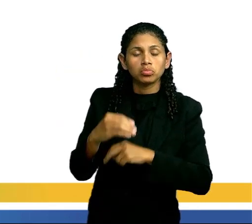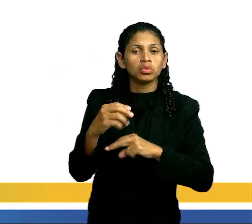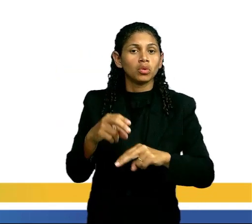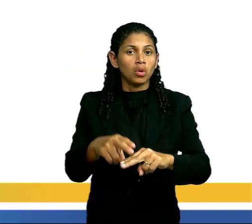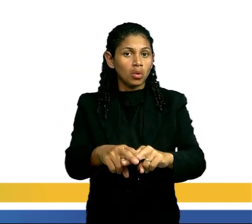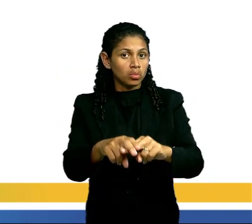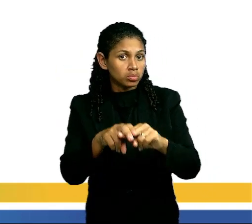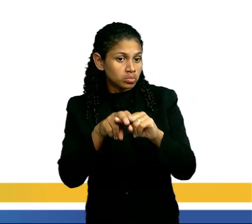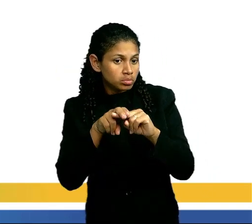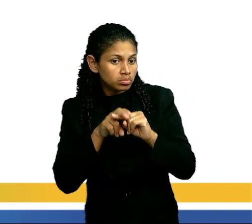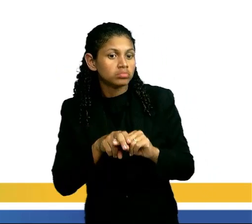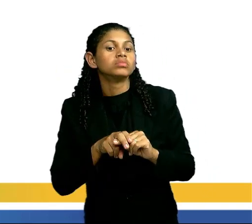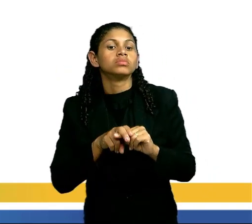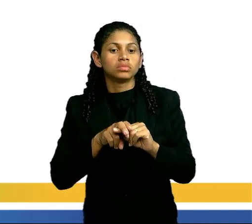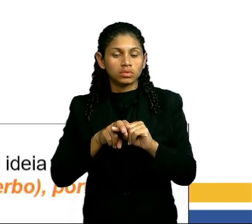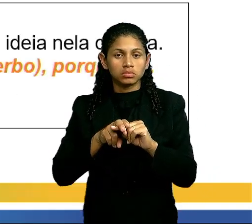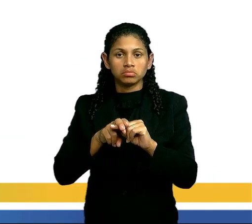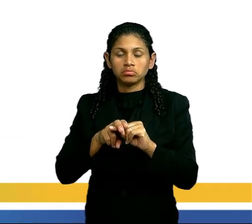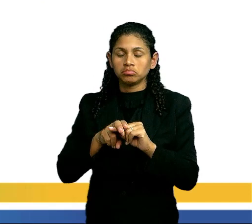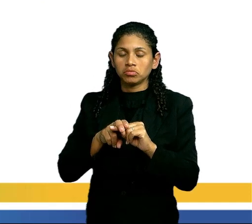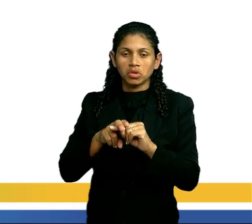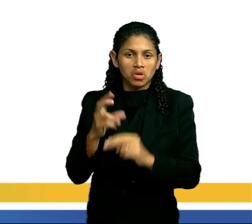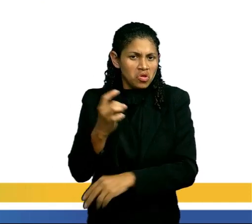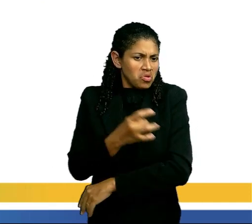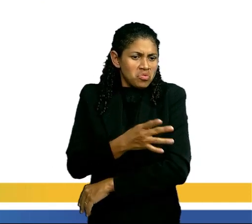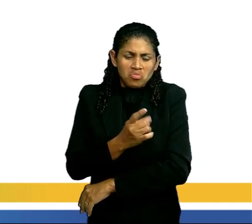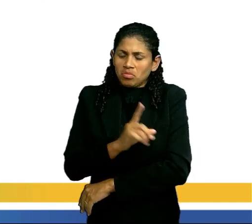de responder a prova.